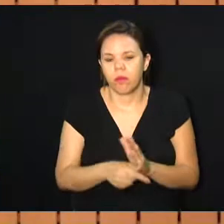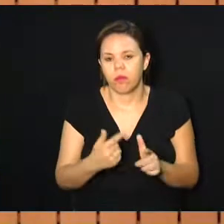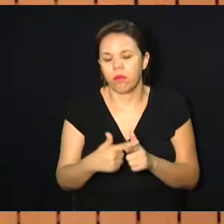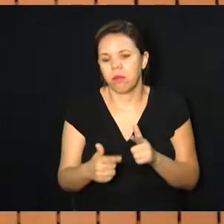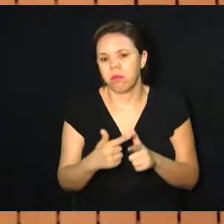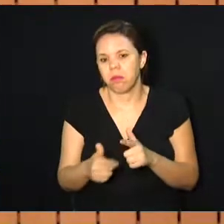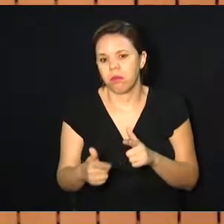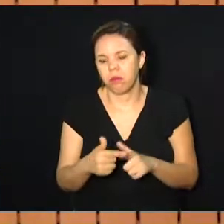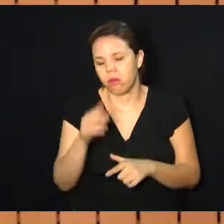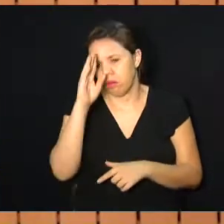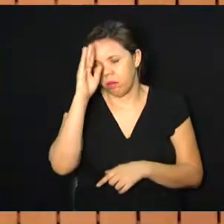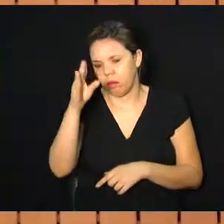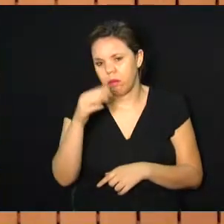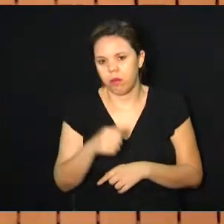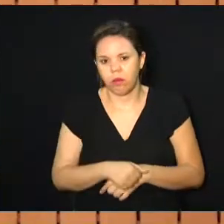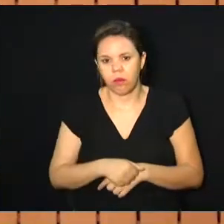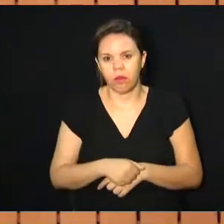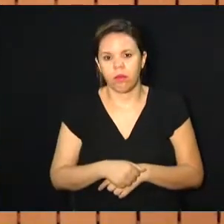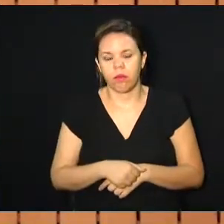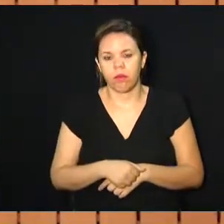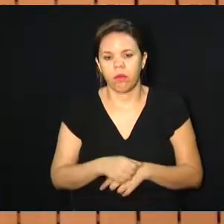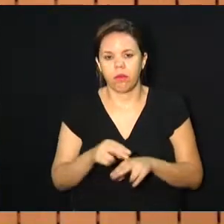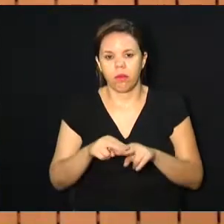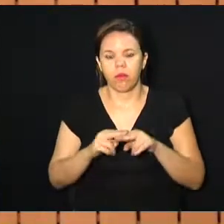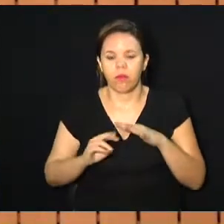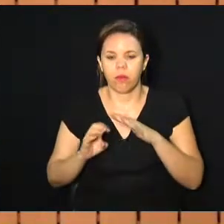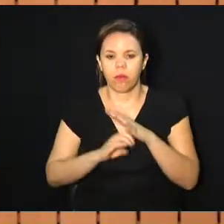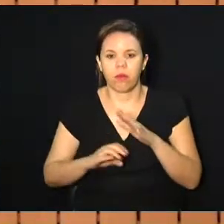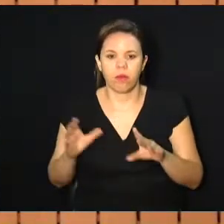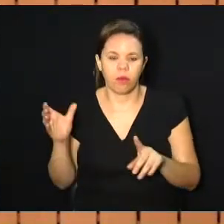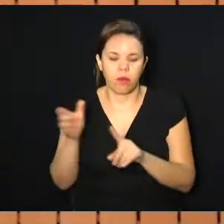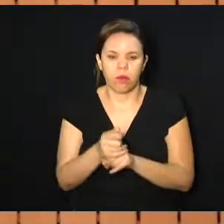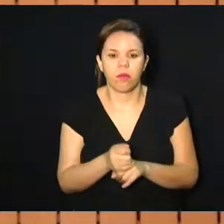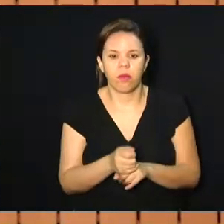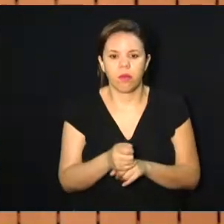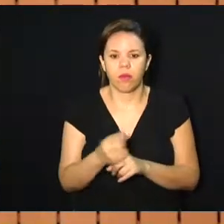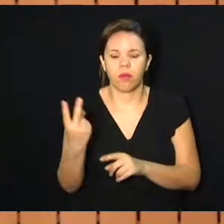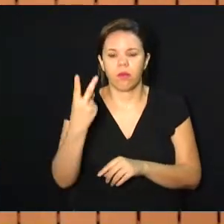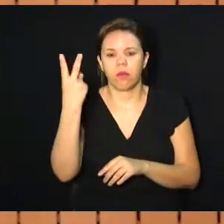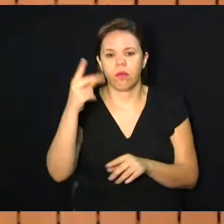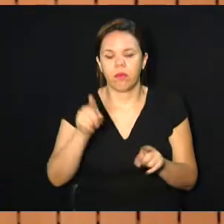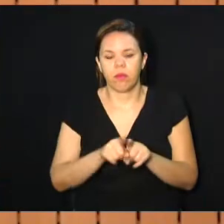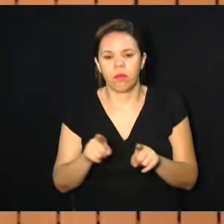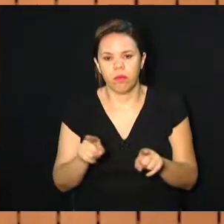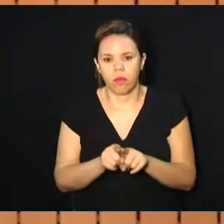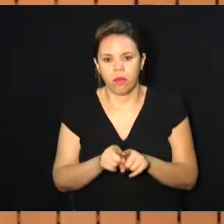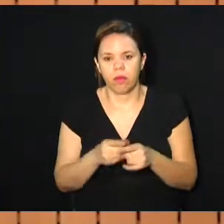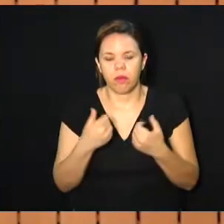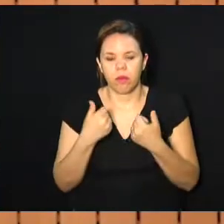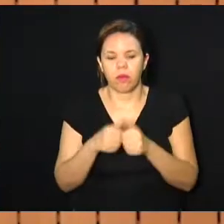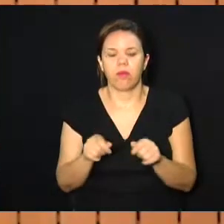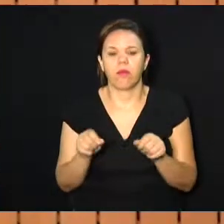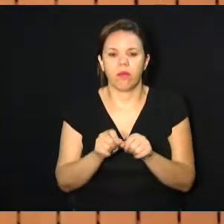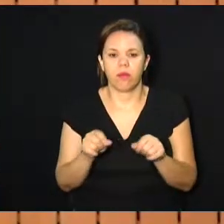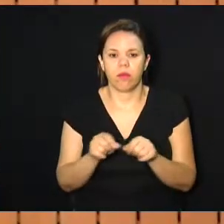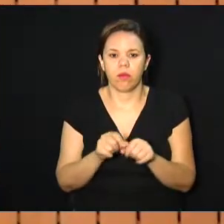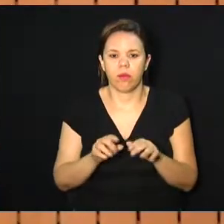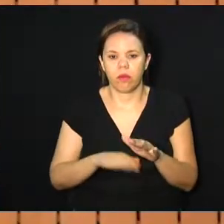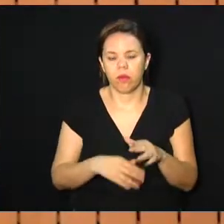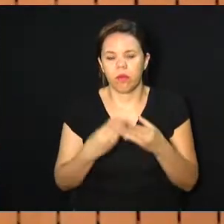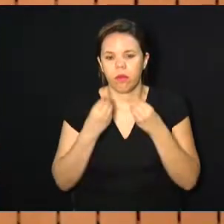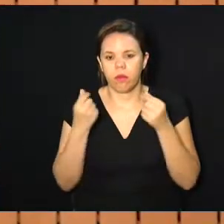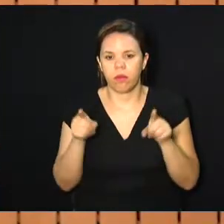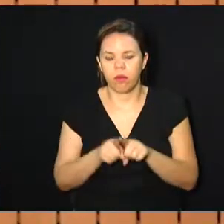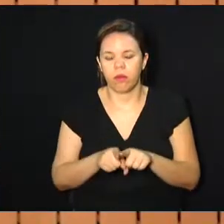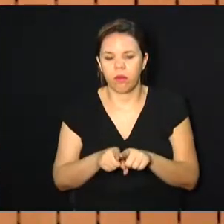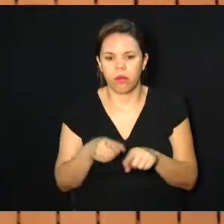problemas, principalmente a questão dos monopólios, o custo da tarifa, a baixa qualidade. E sobre essa questão, entrando mais no ponto da questão